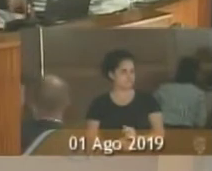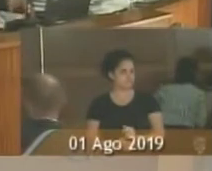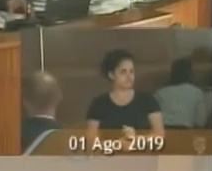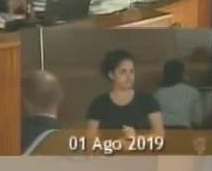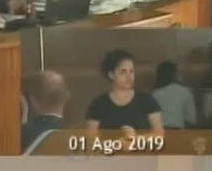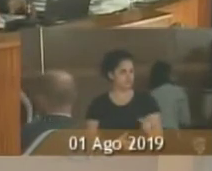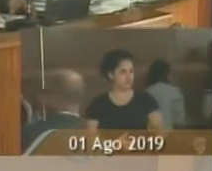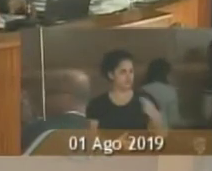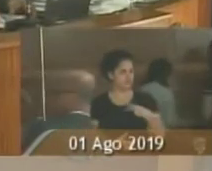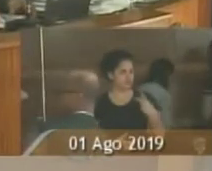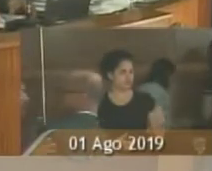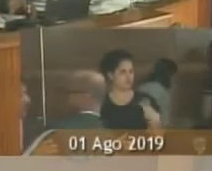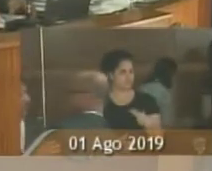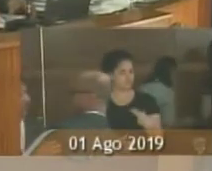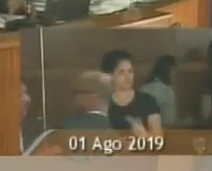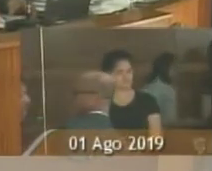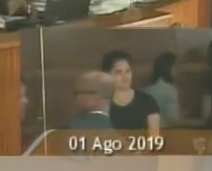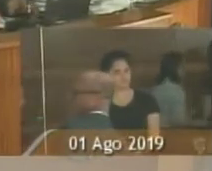a mesma.